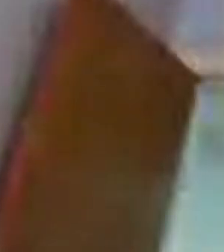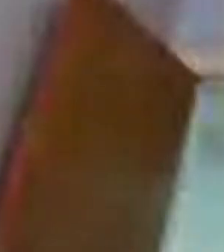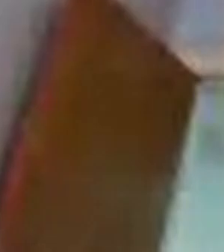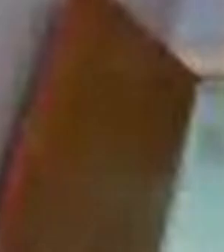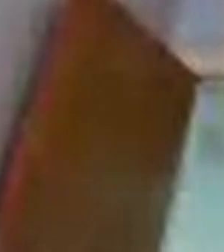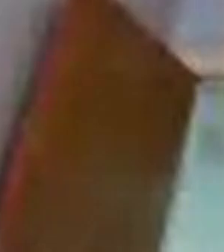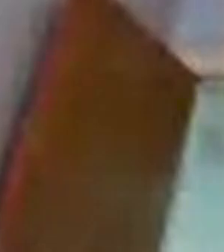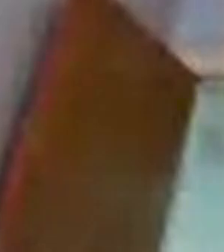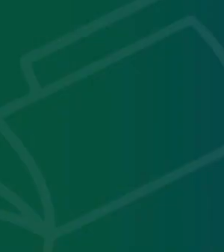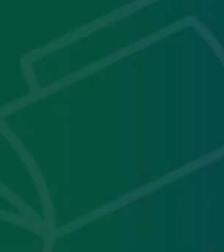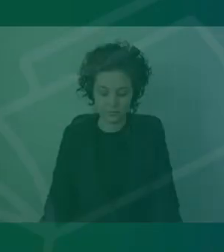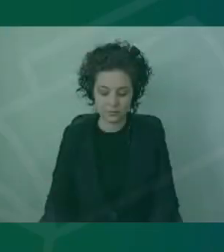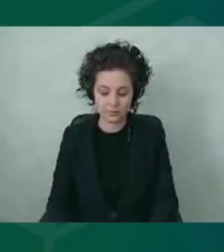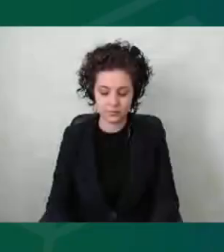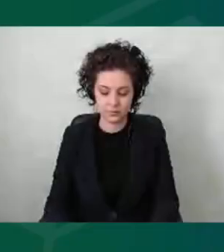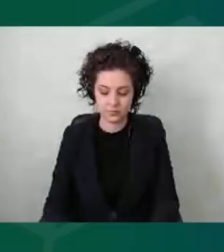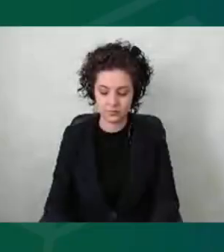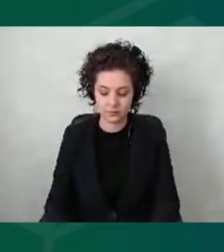Ok.